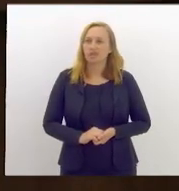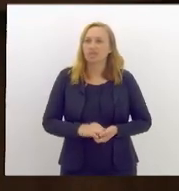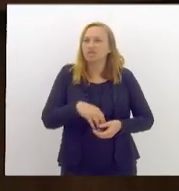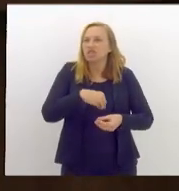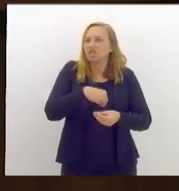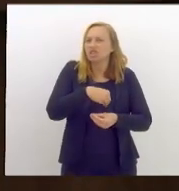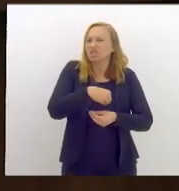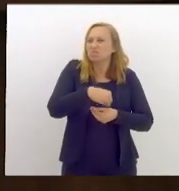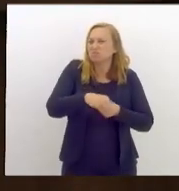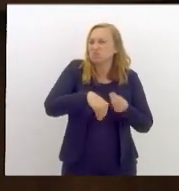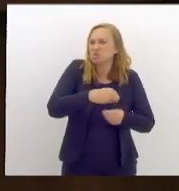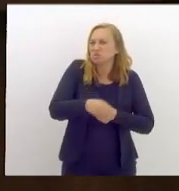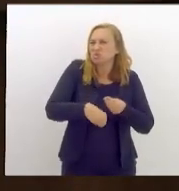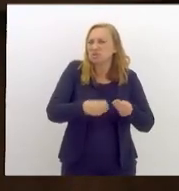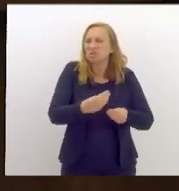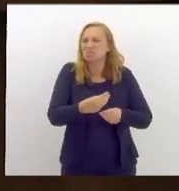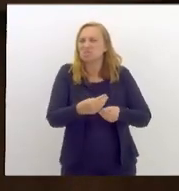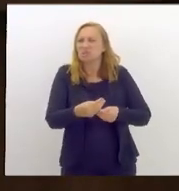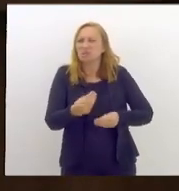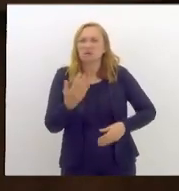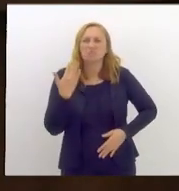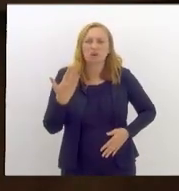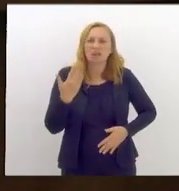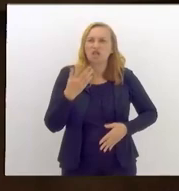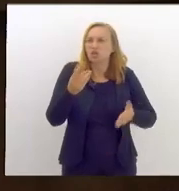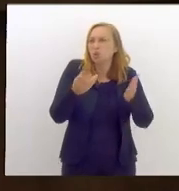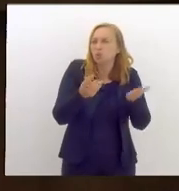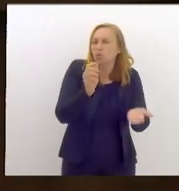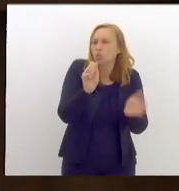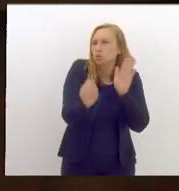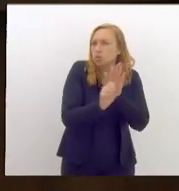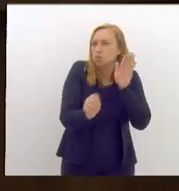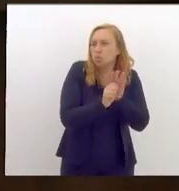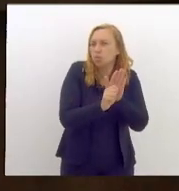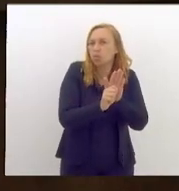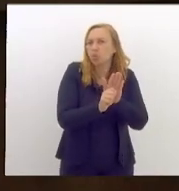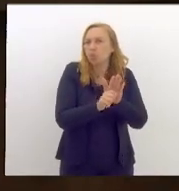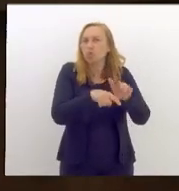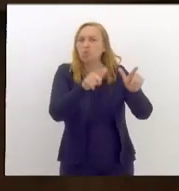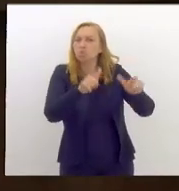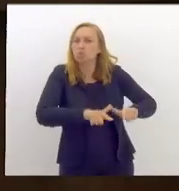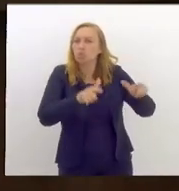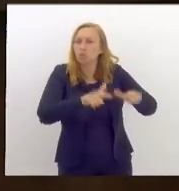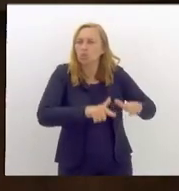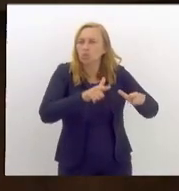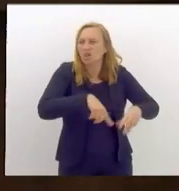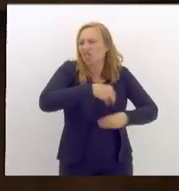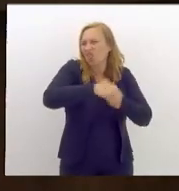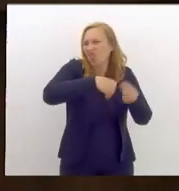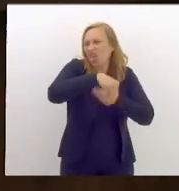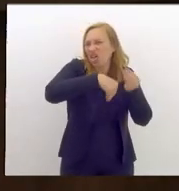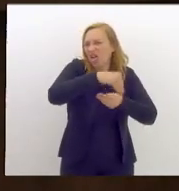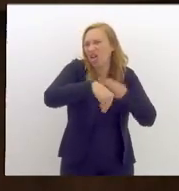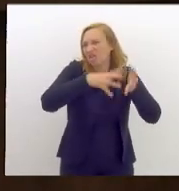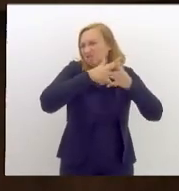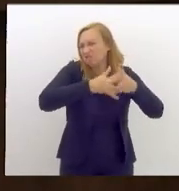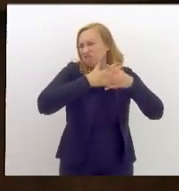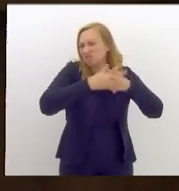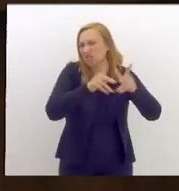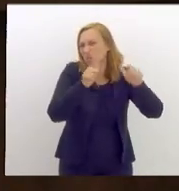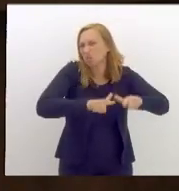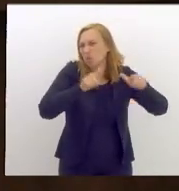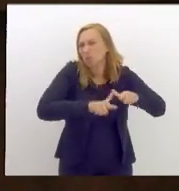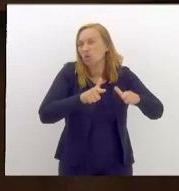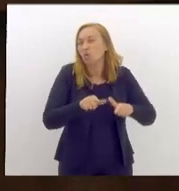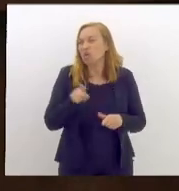vadiagem o outro de consumo de drogas um antro de balbúrdia e